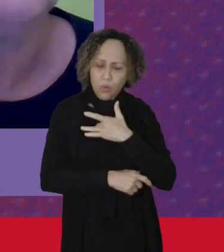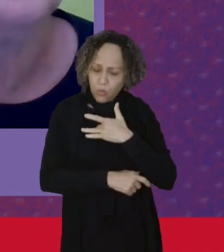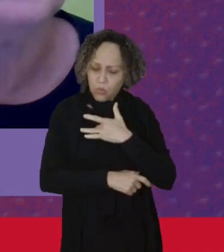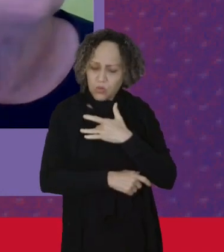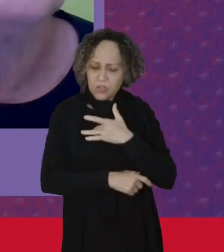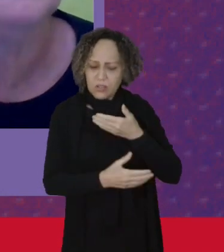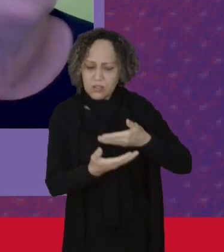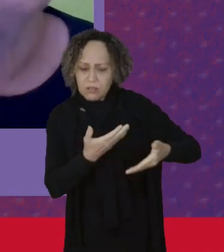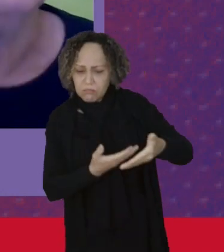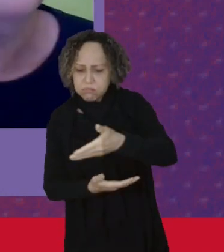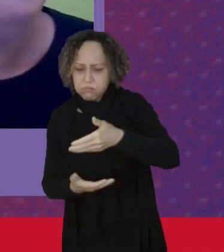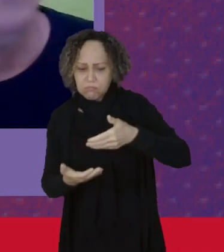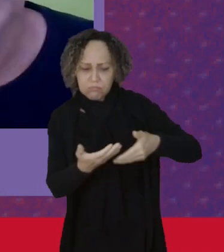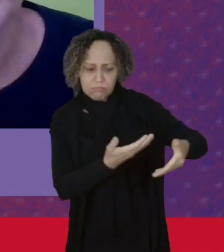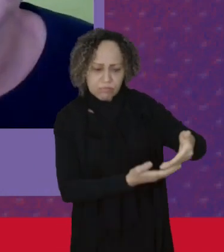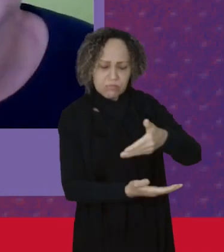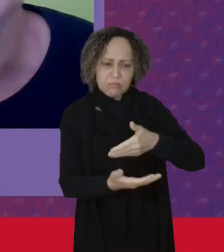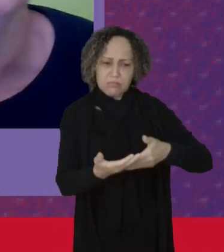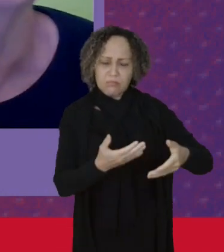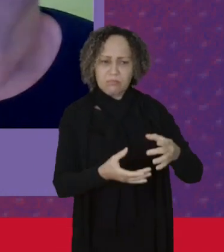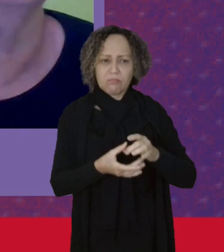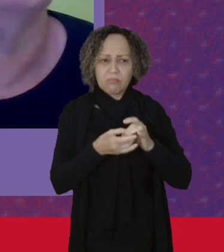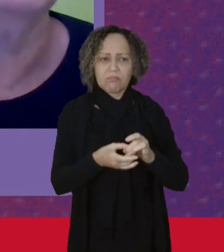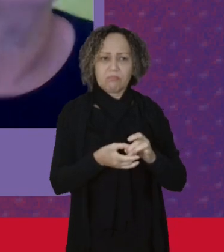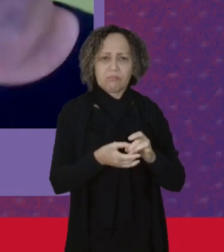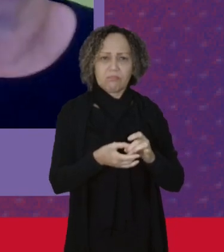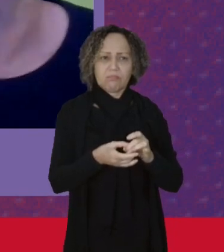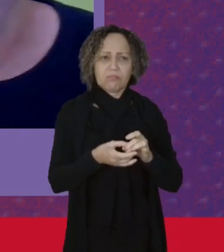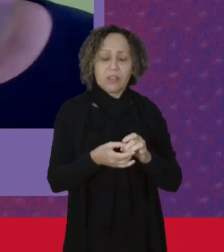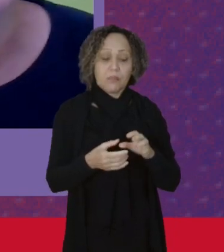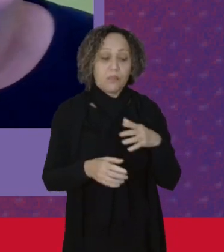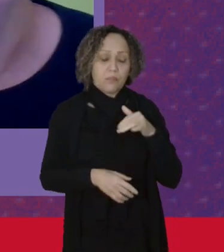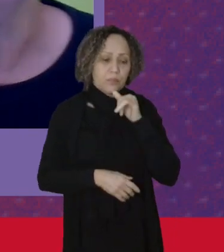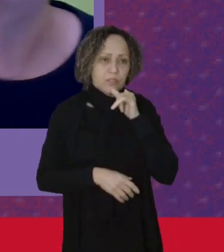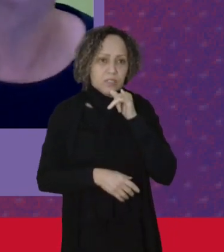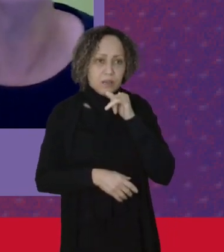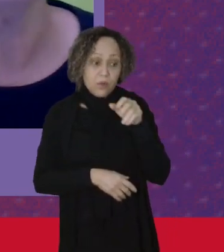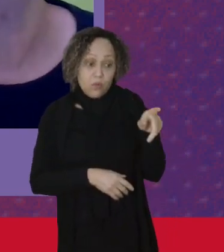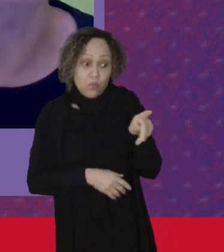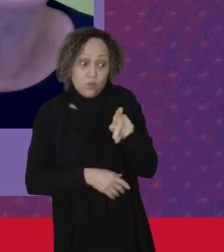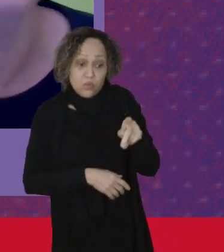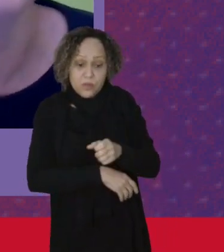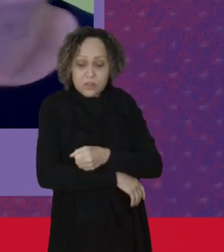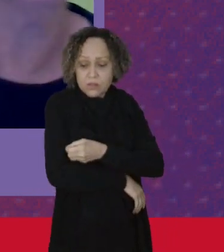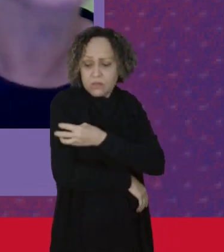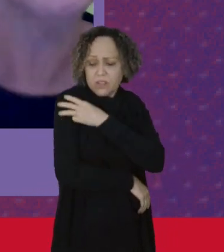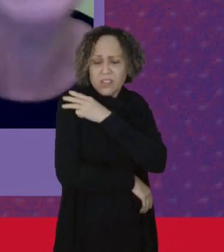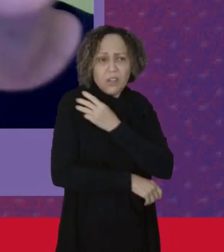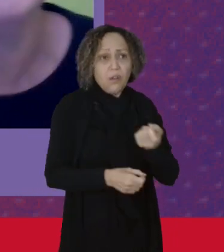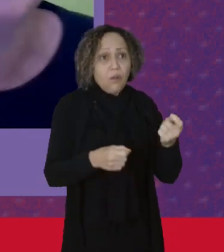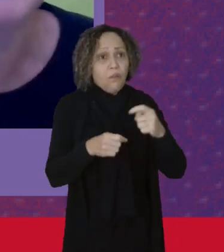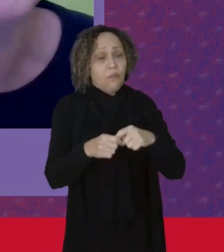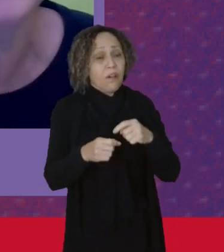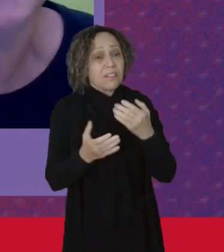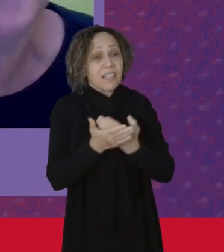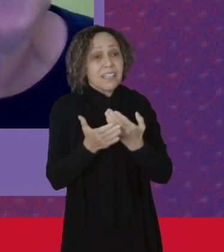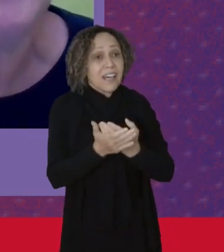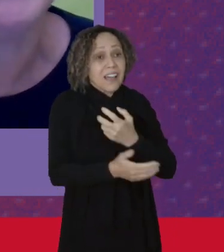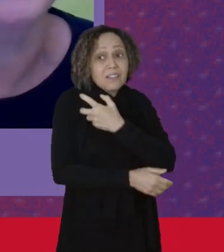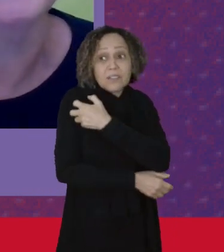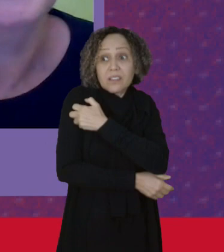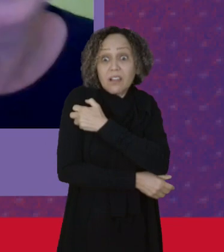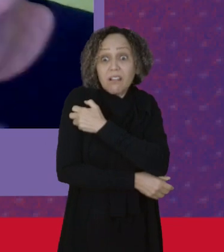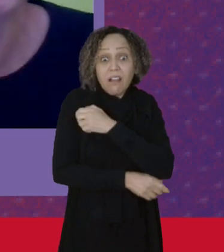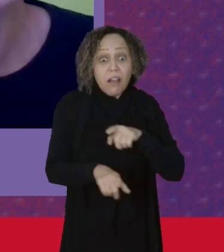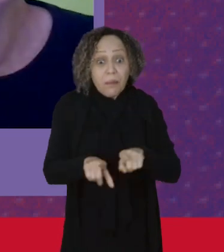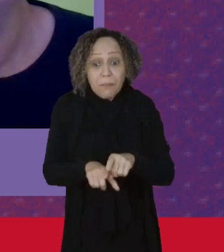sobre o sofrimento mental, por exemplo, das professoras lá do ensino fundamental na volta às aulas sem vacinação, com a criança passando